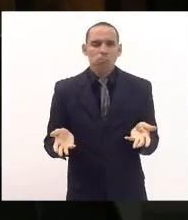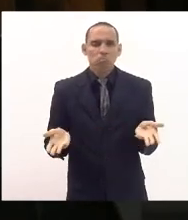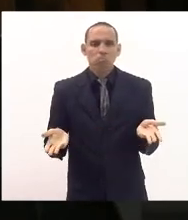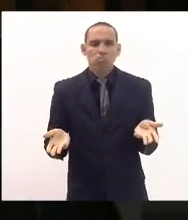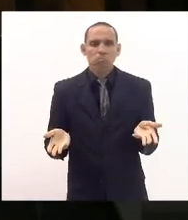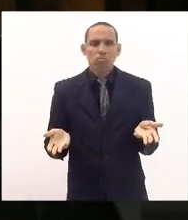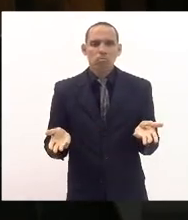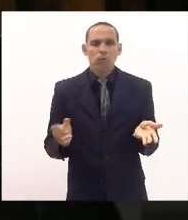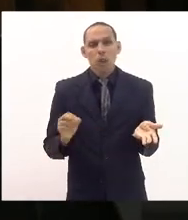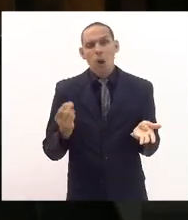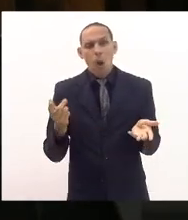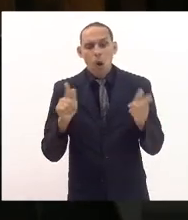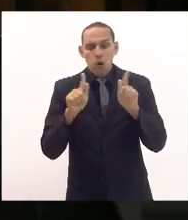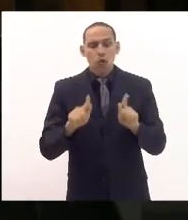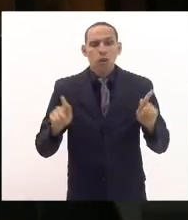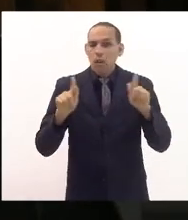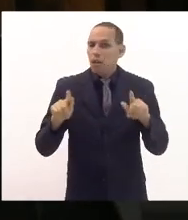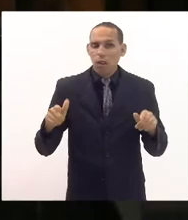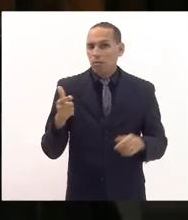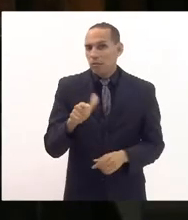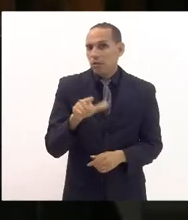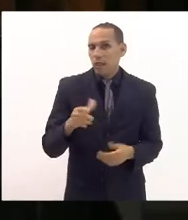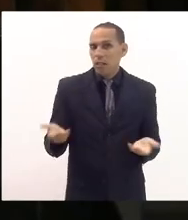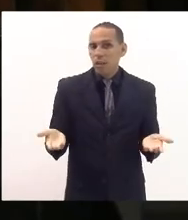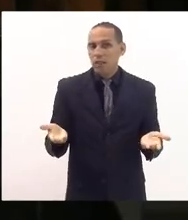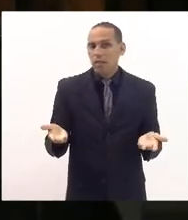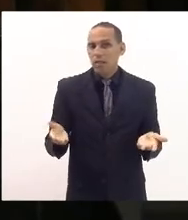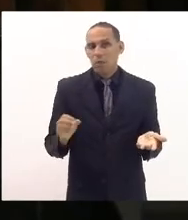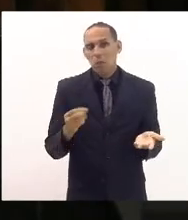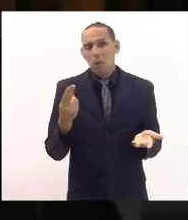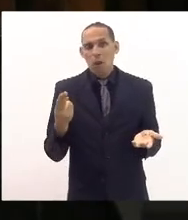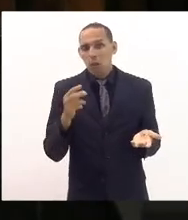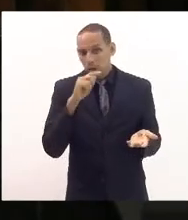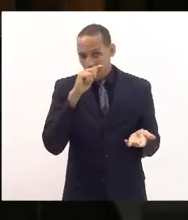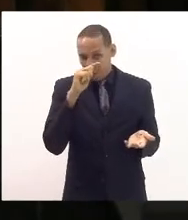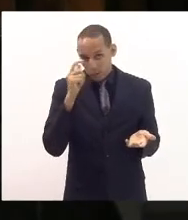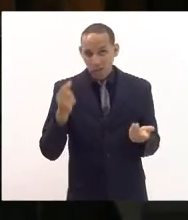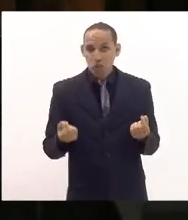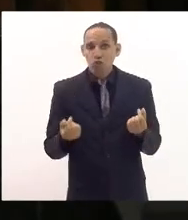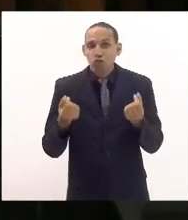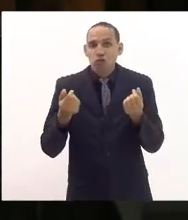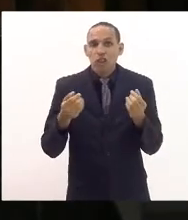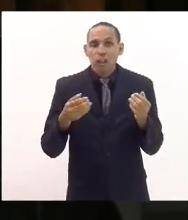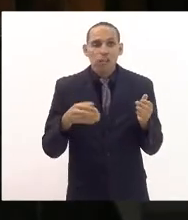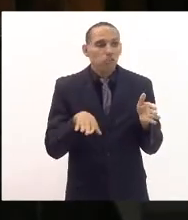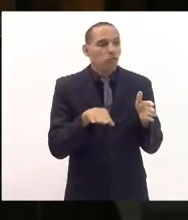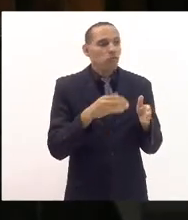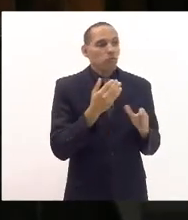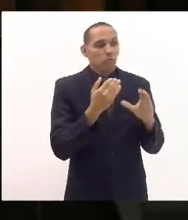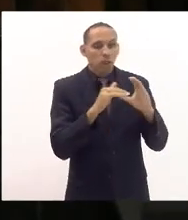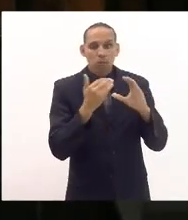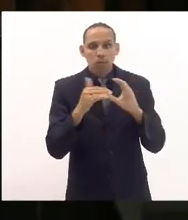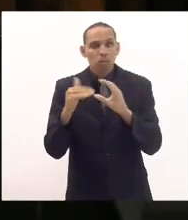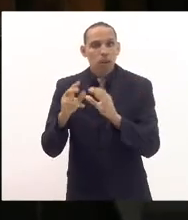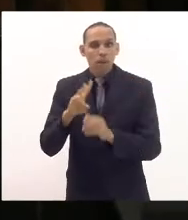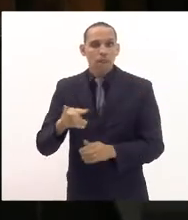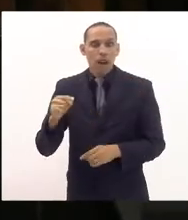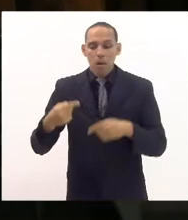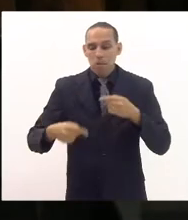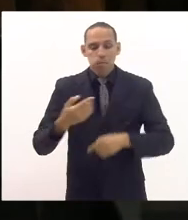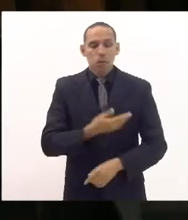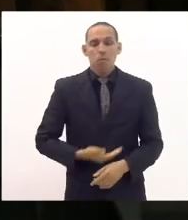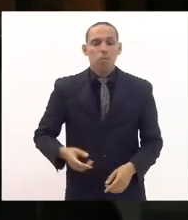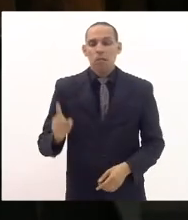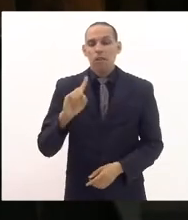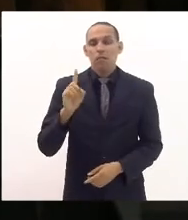é ou não tem gestão e o dinheiro não tá indo para as políticas públicas